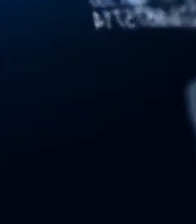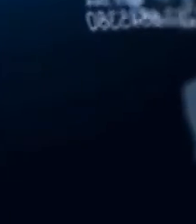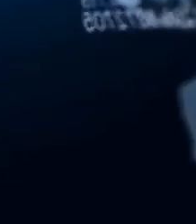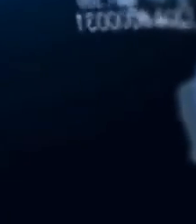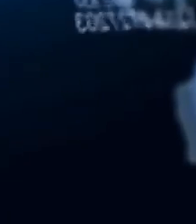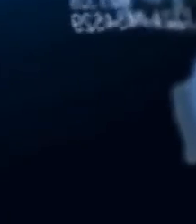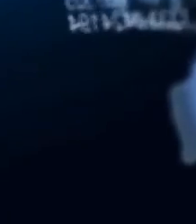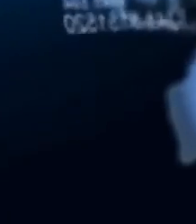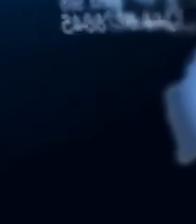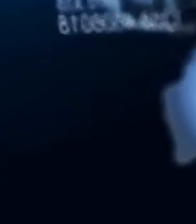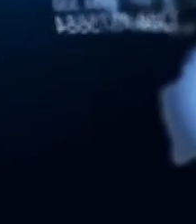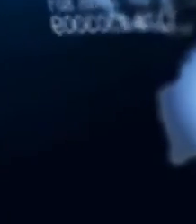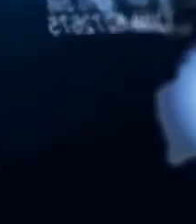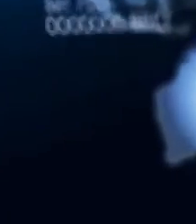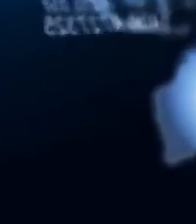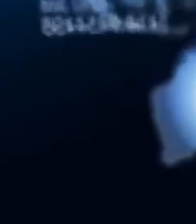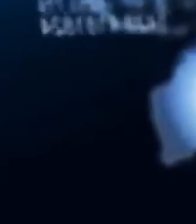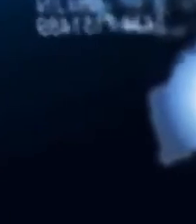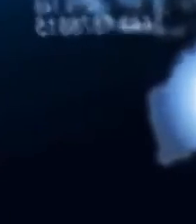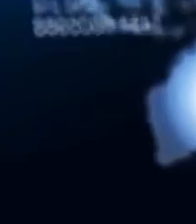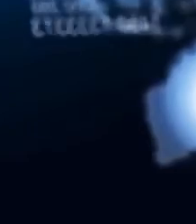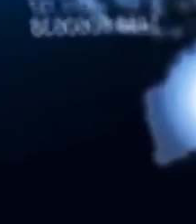E aí